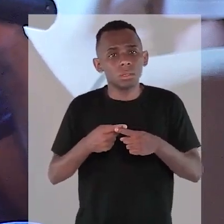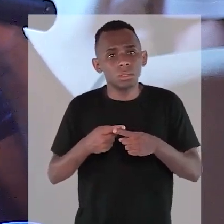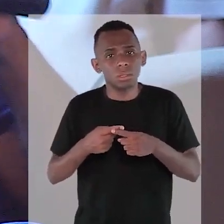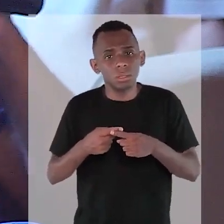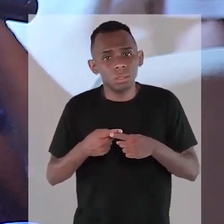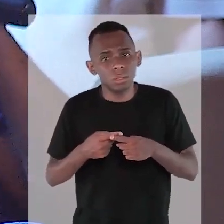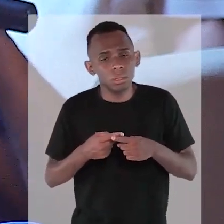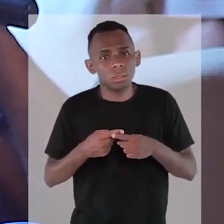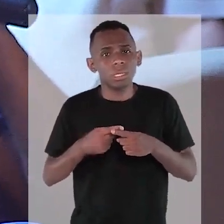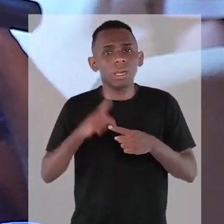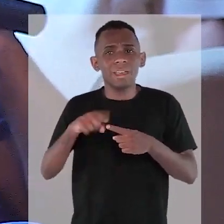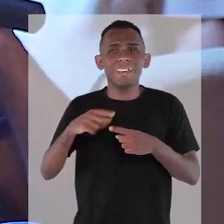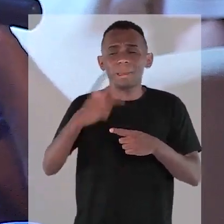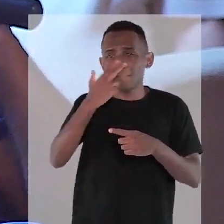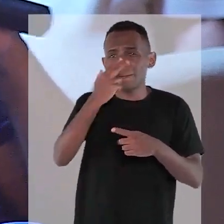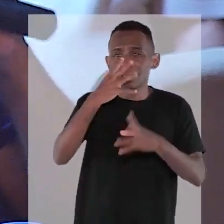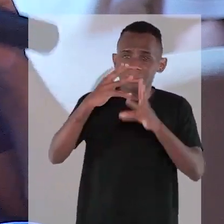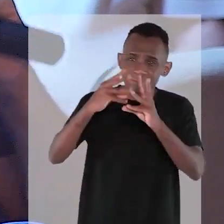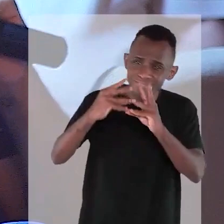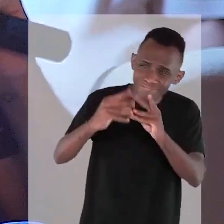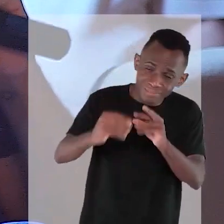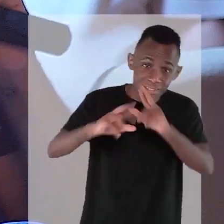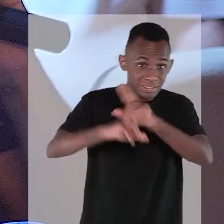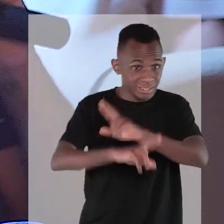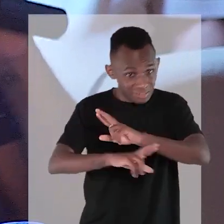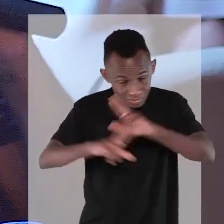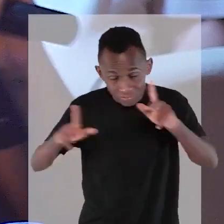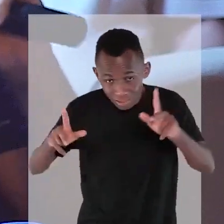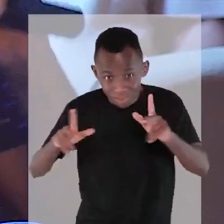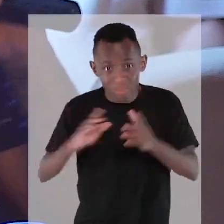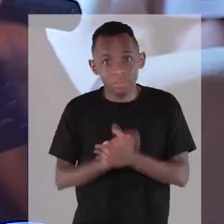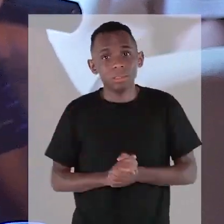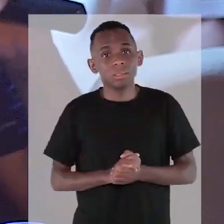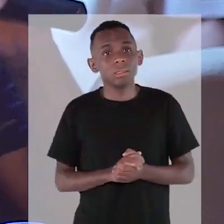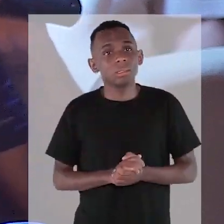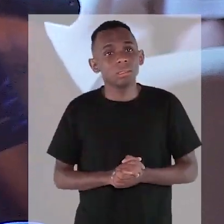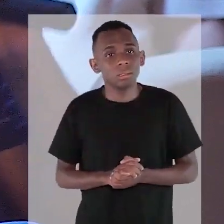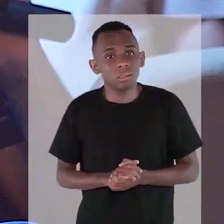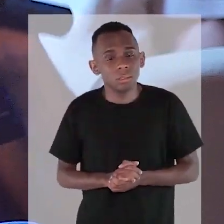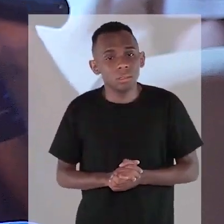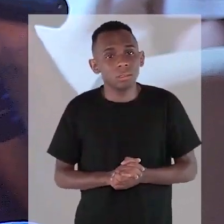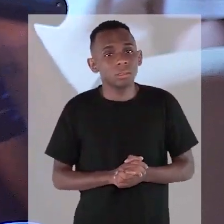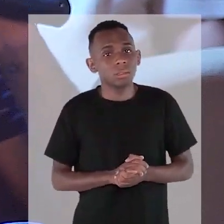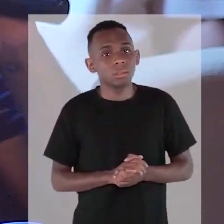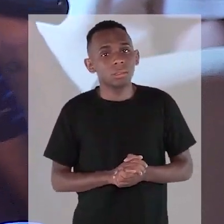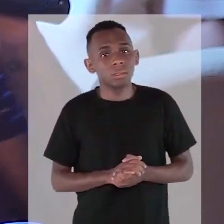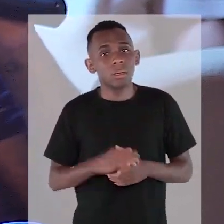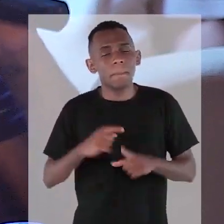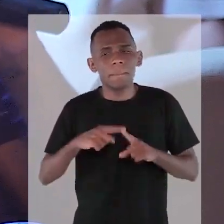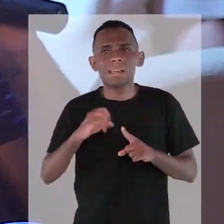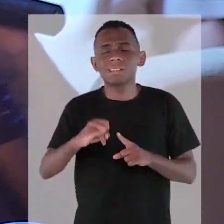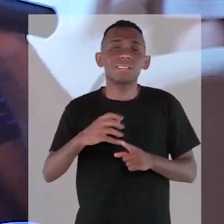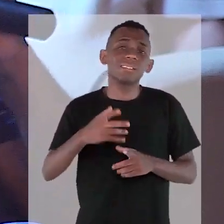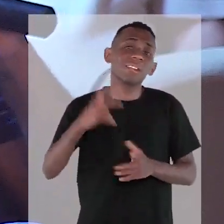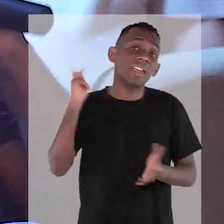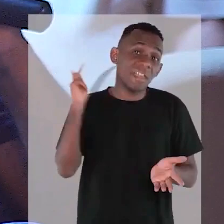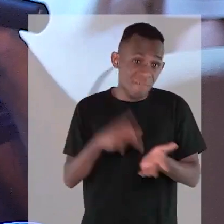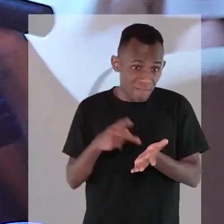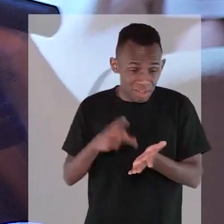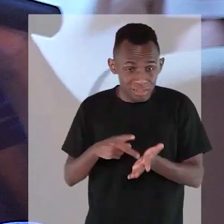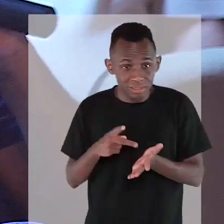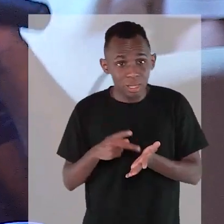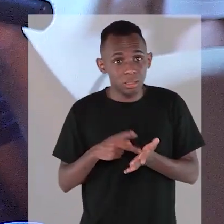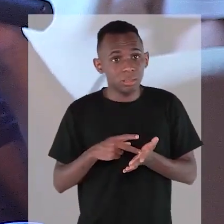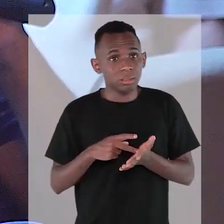está matando de uma forma diferente, nunca antes vista, talvez, entendi por aí. Mas assumindo que isso é verdade, né? E meu amigo